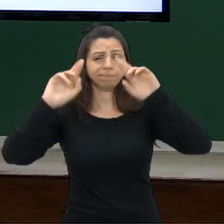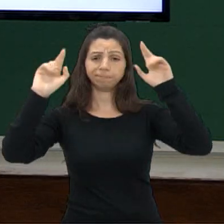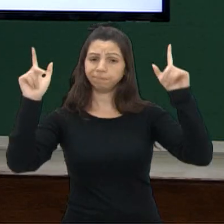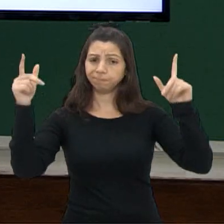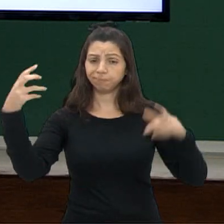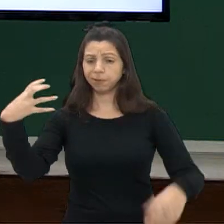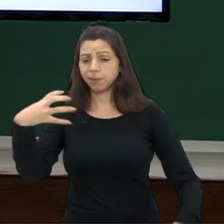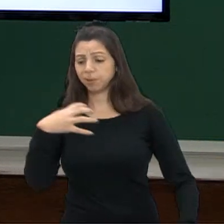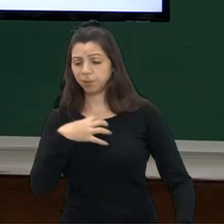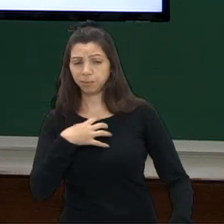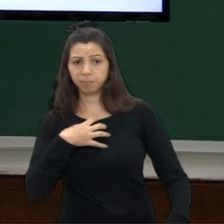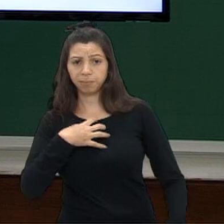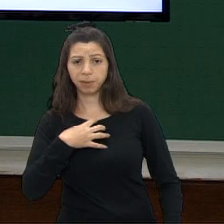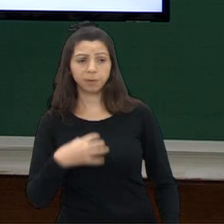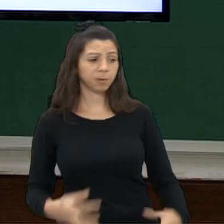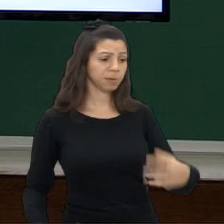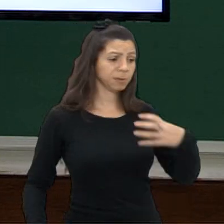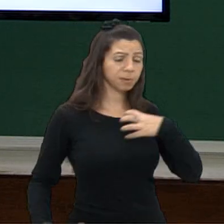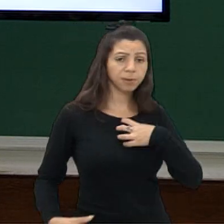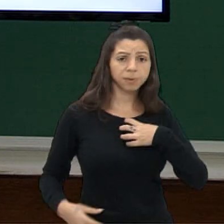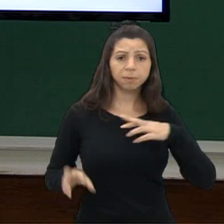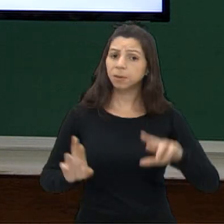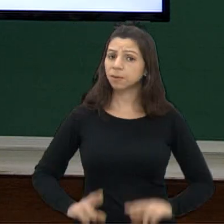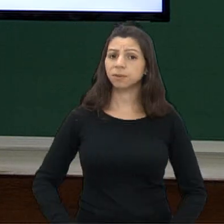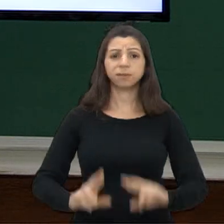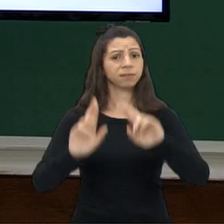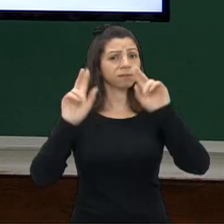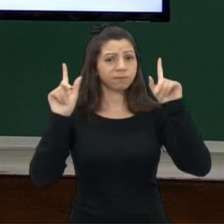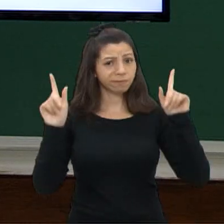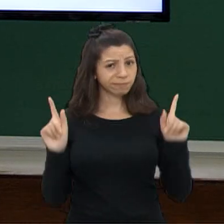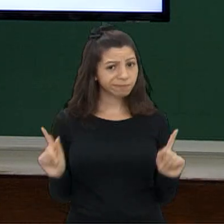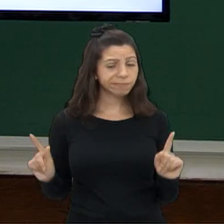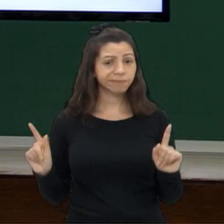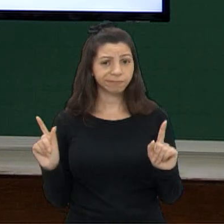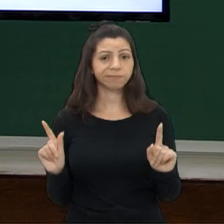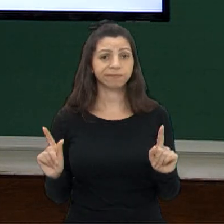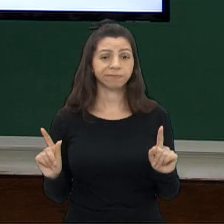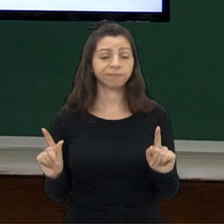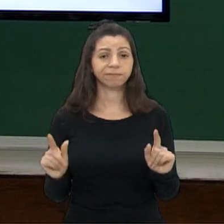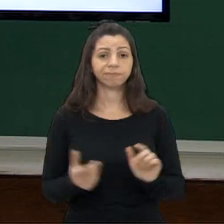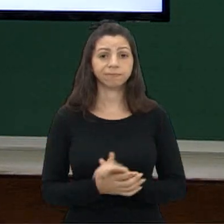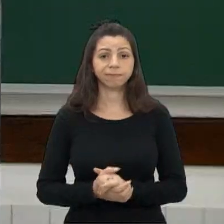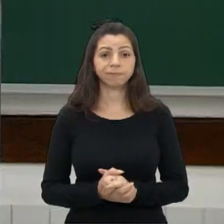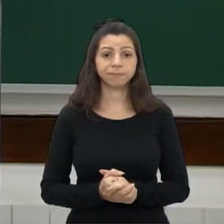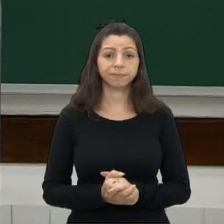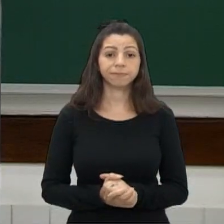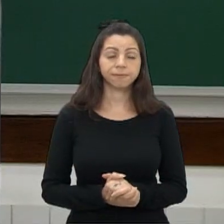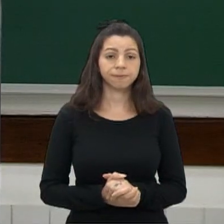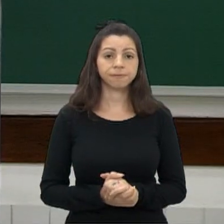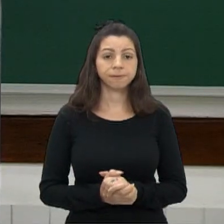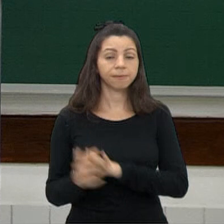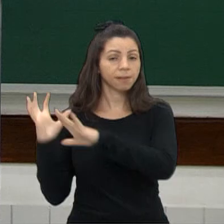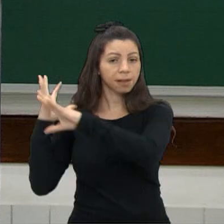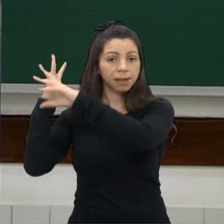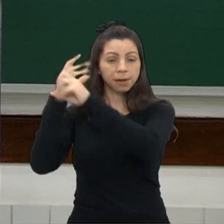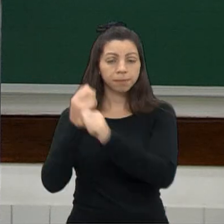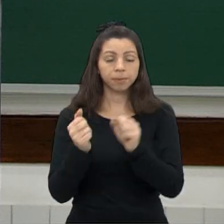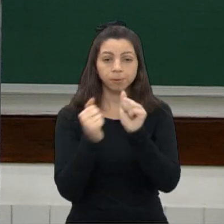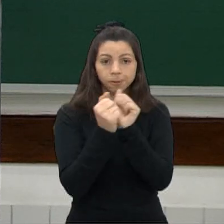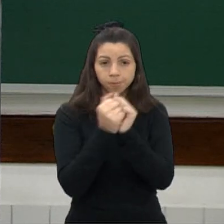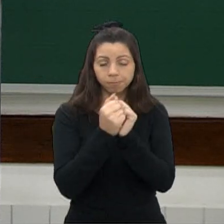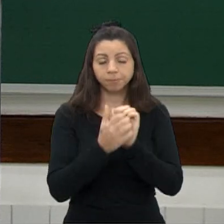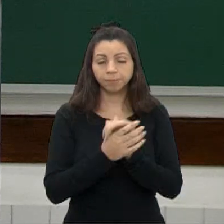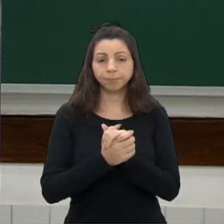que ele tem sobre a TV também é diferente do sentimento que o avô tem. Relembre comigo, o